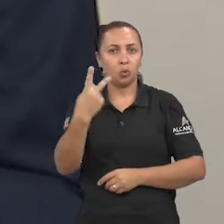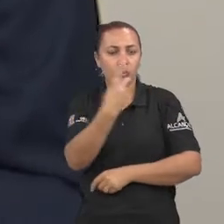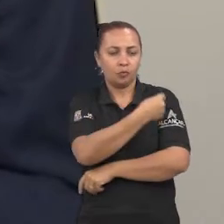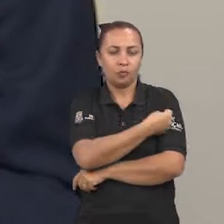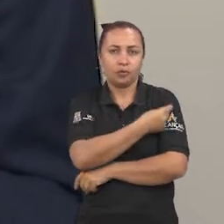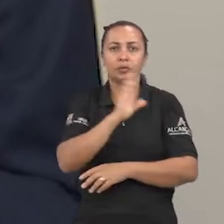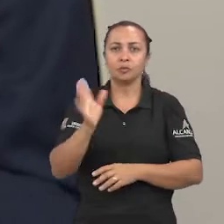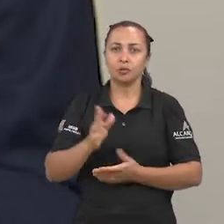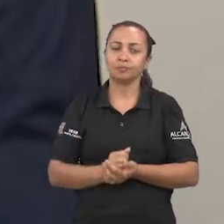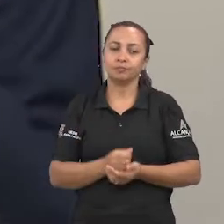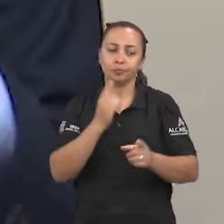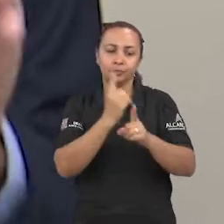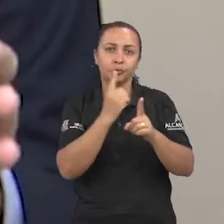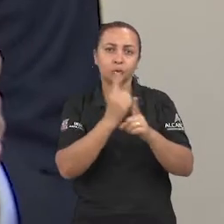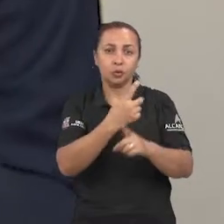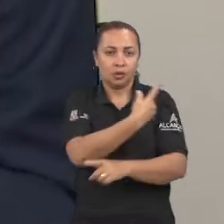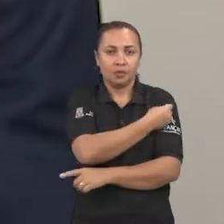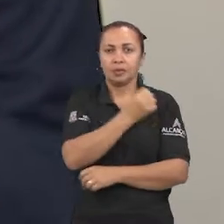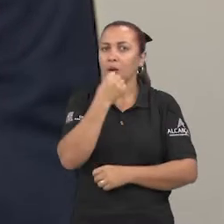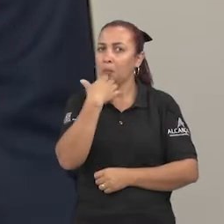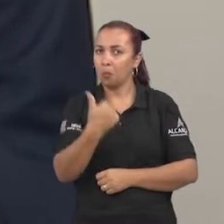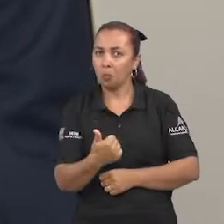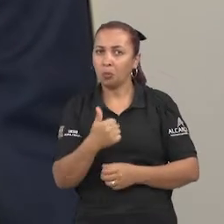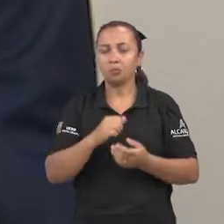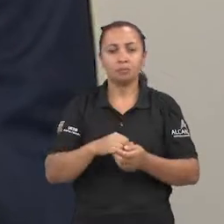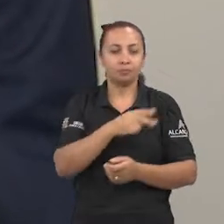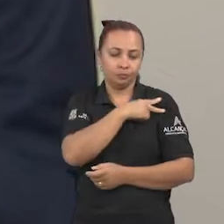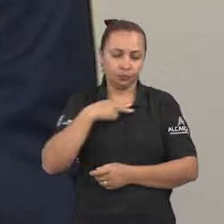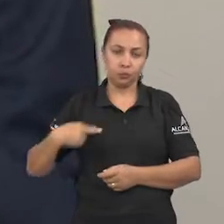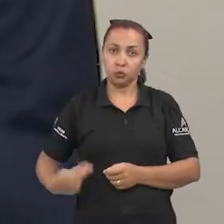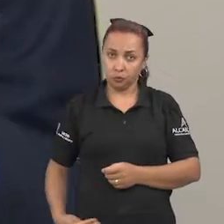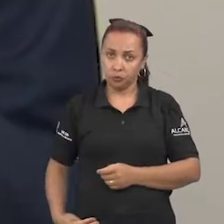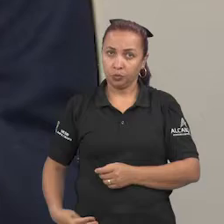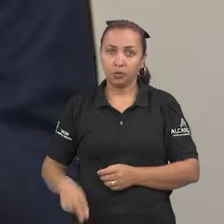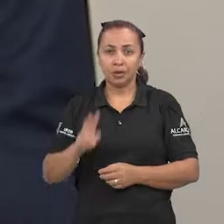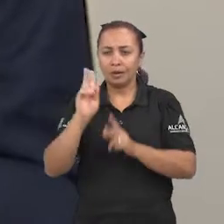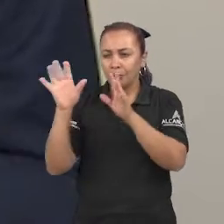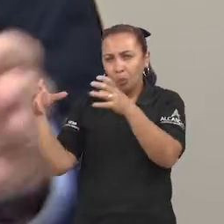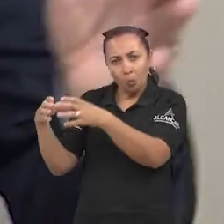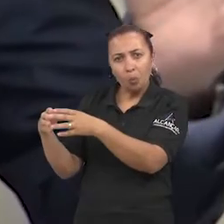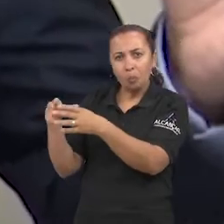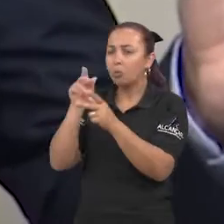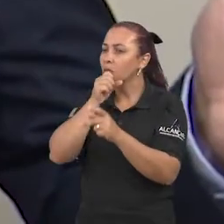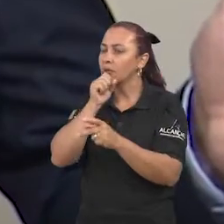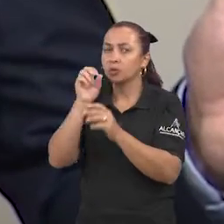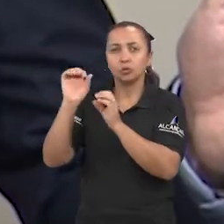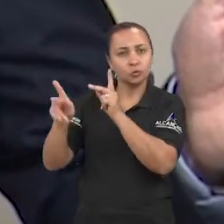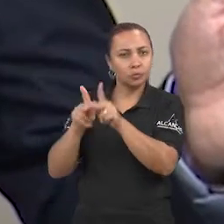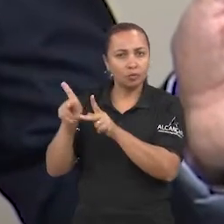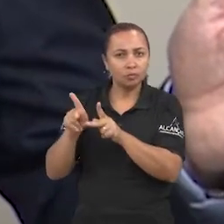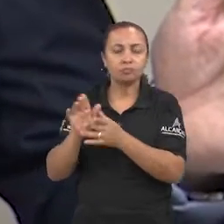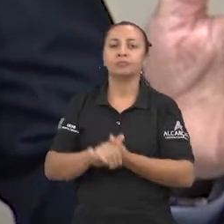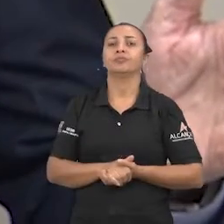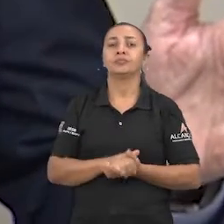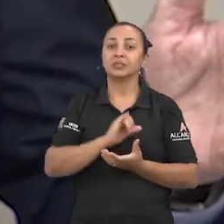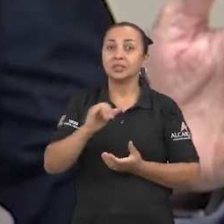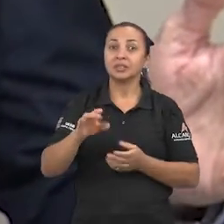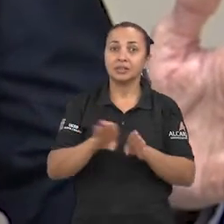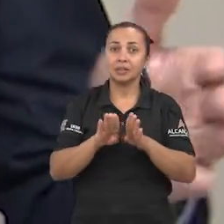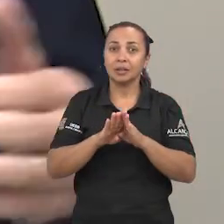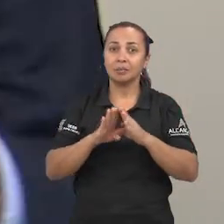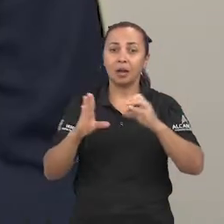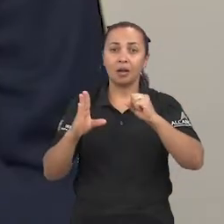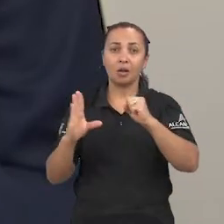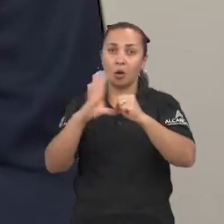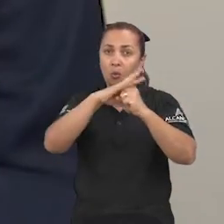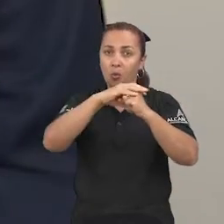efetiva, a Coronavac, nesses indivíduos e se a produção de anticorpos era compatível com a aplicação da vacina quando